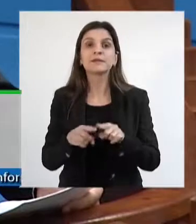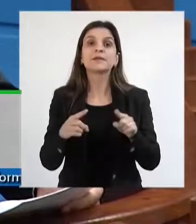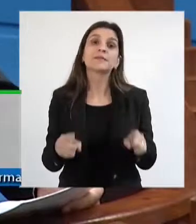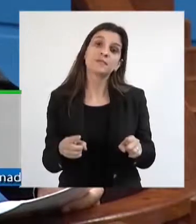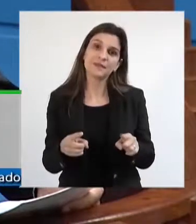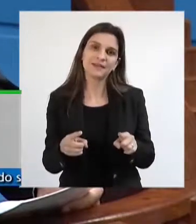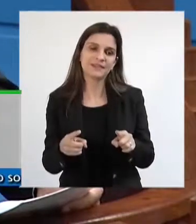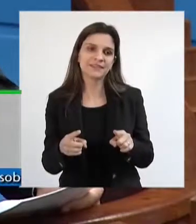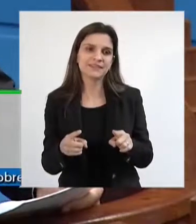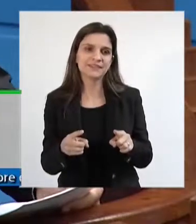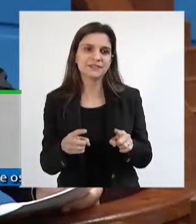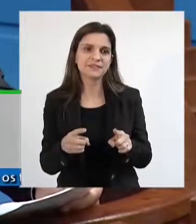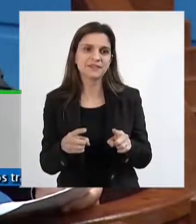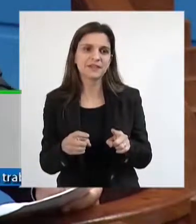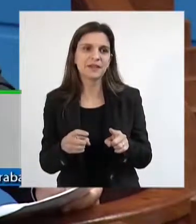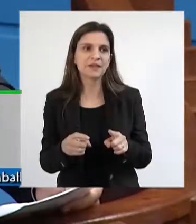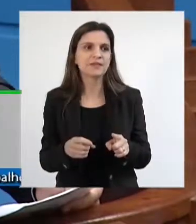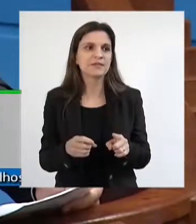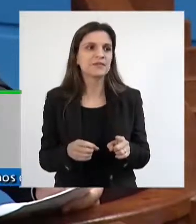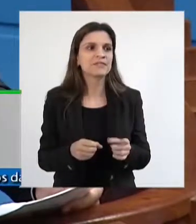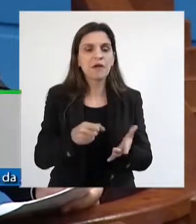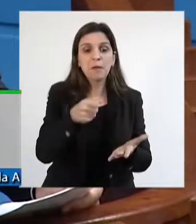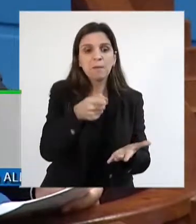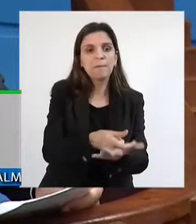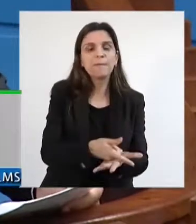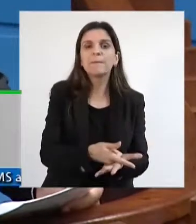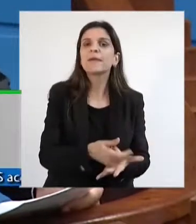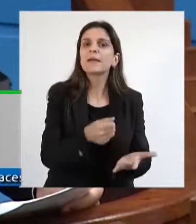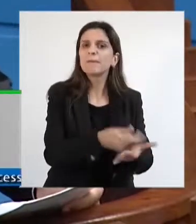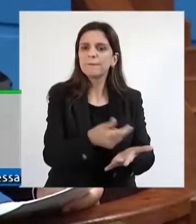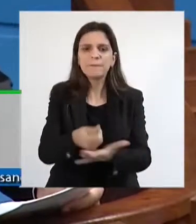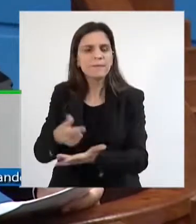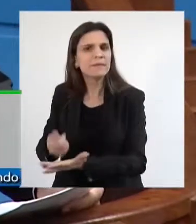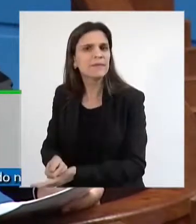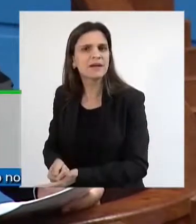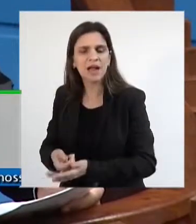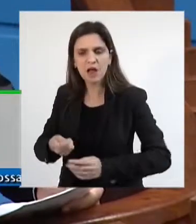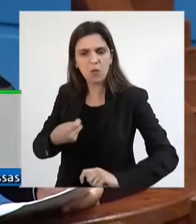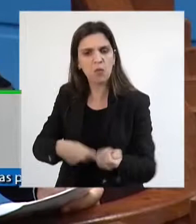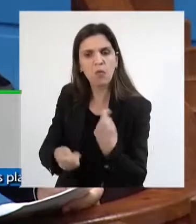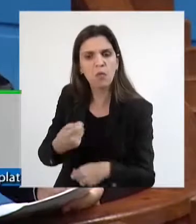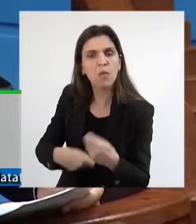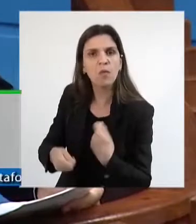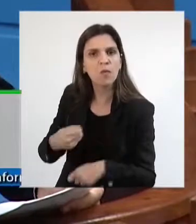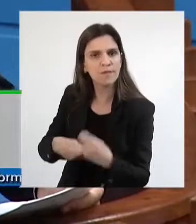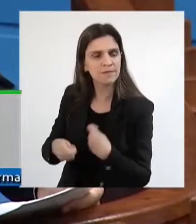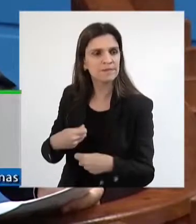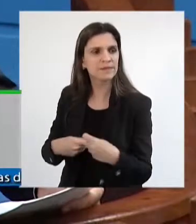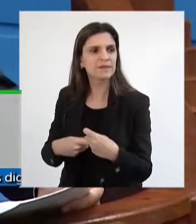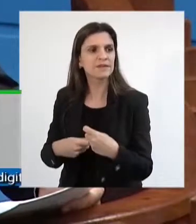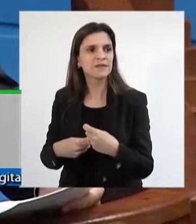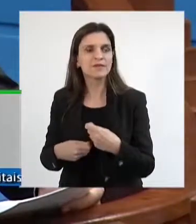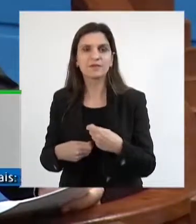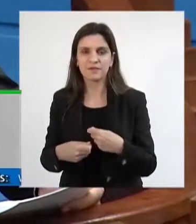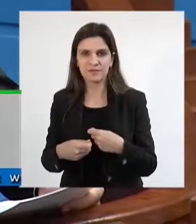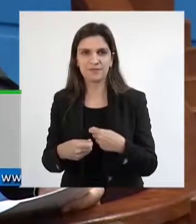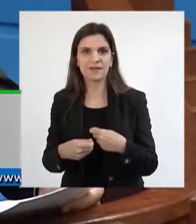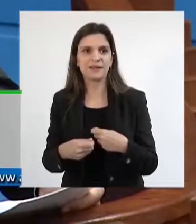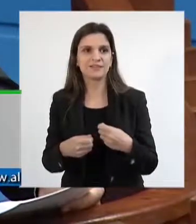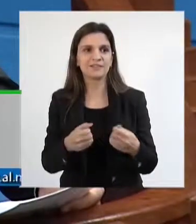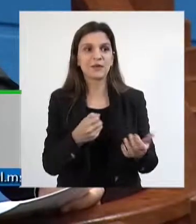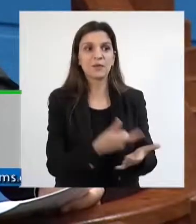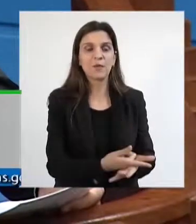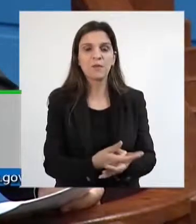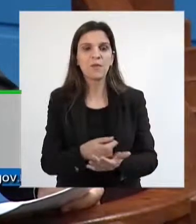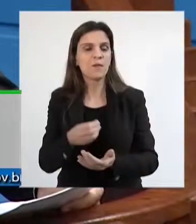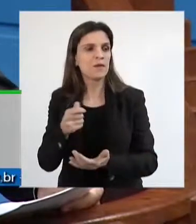produtos, os alimentos, porque encarece o preço na indústria, no comércio, que é repassado ao